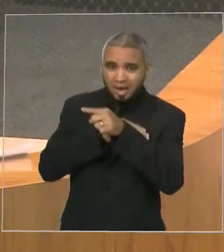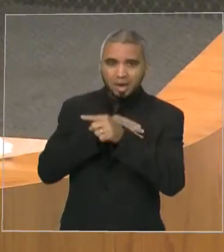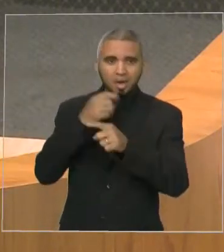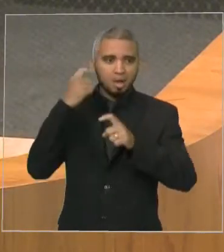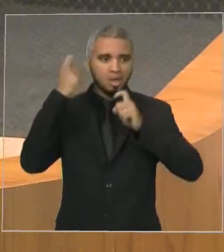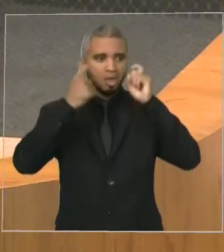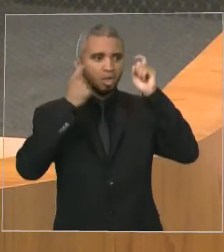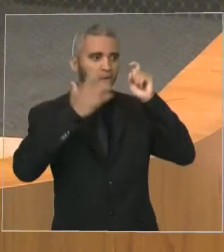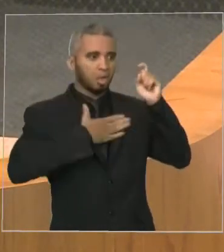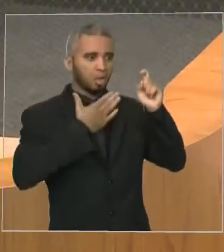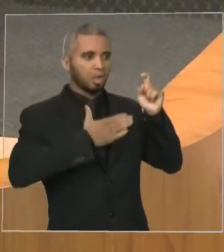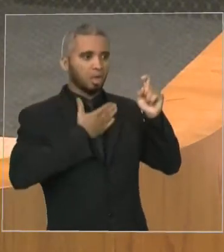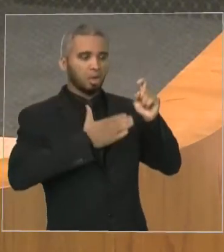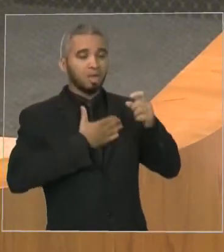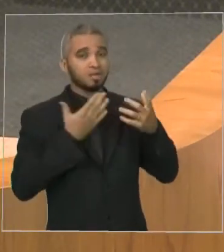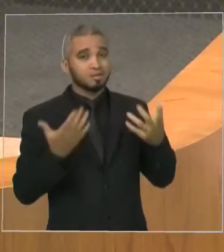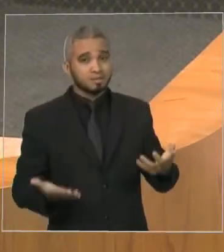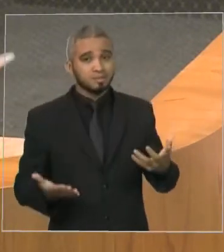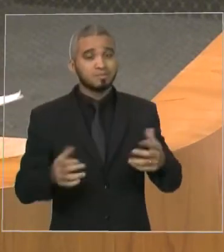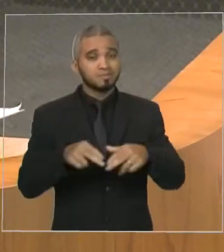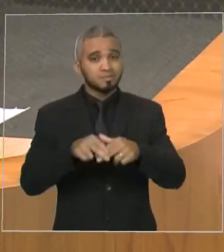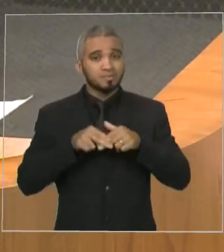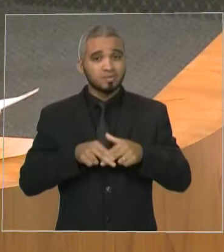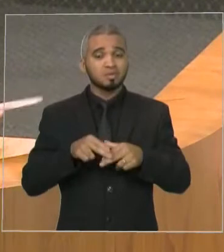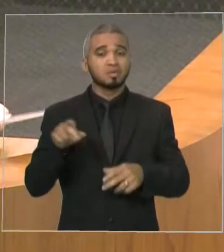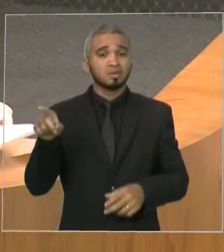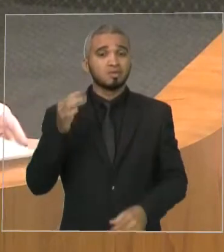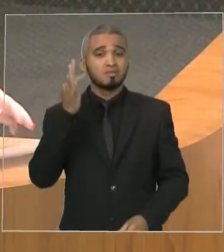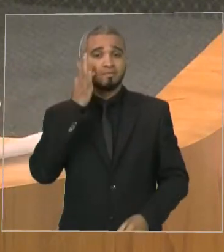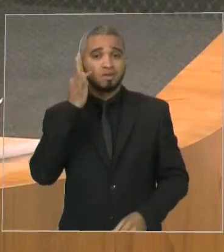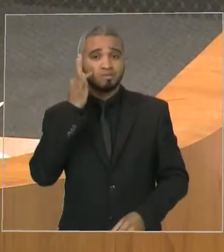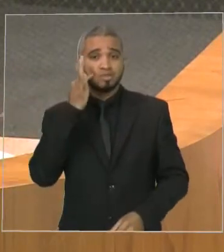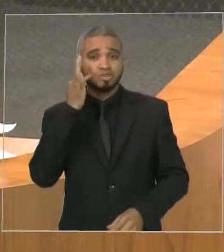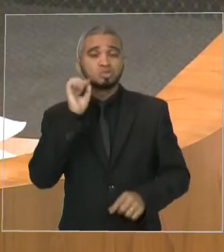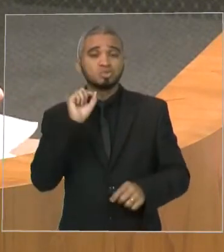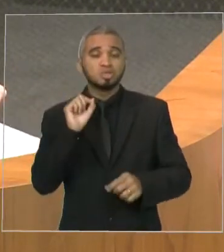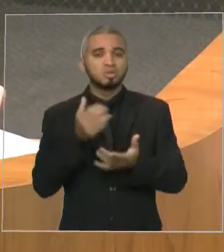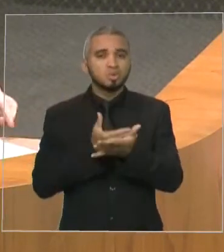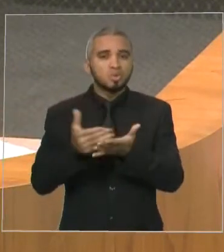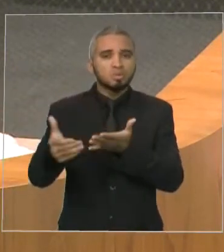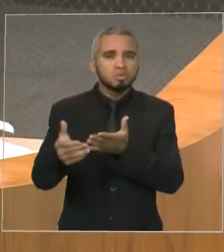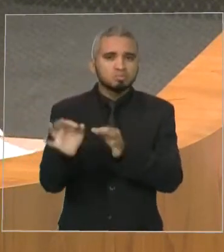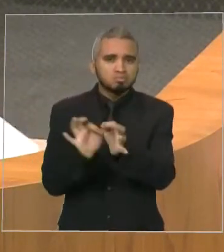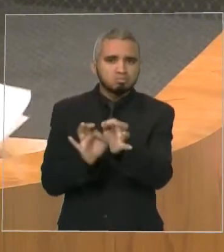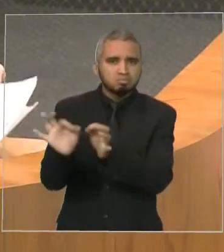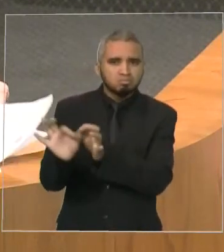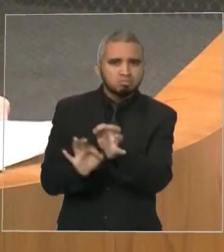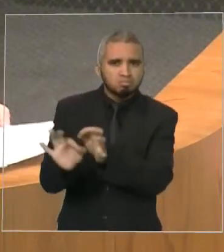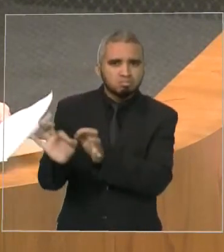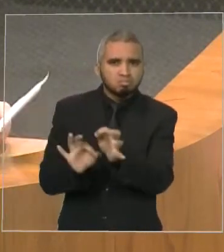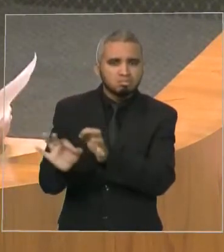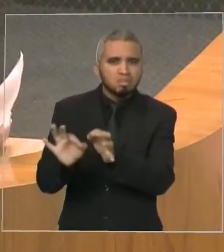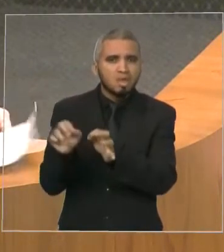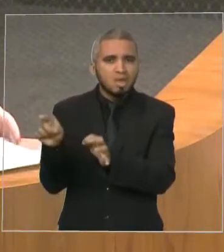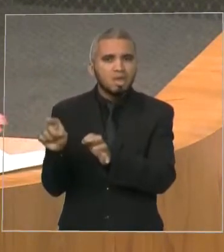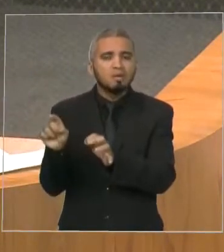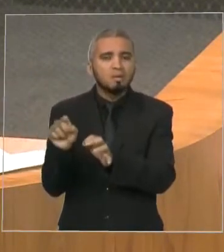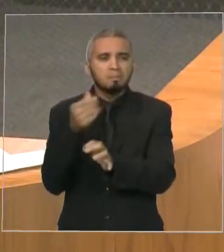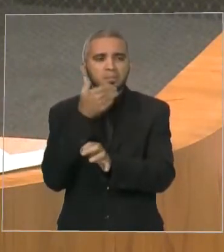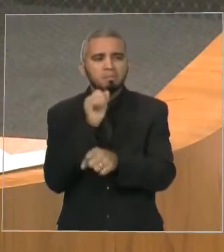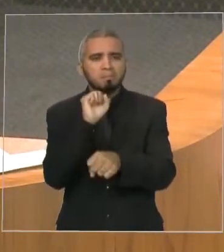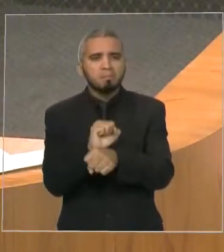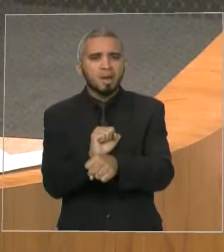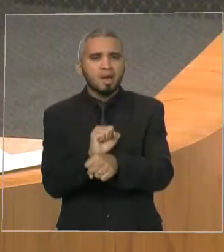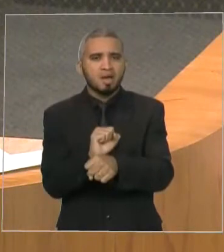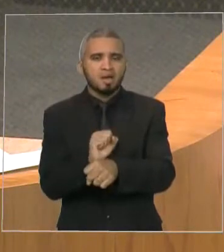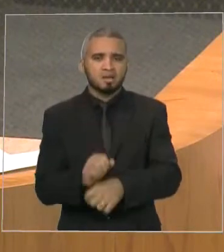assim para ele resolver tomar uma providência. Resolveu dar um freio,